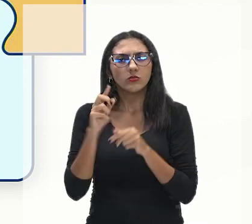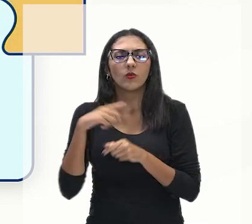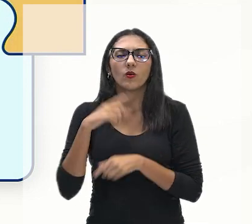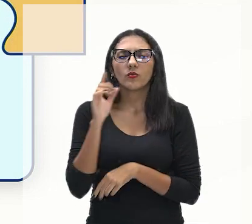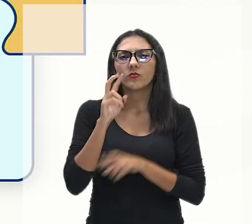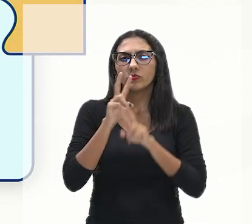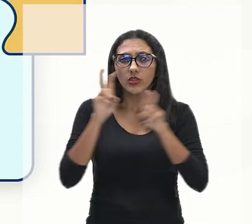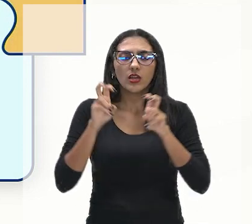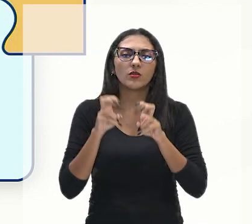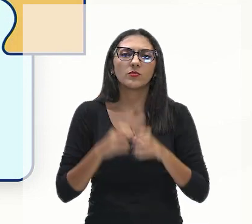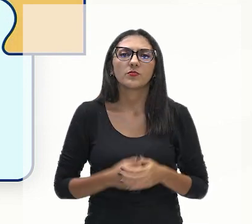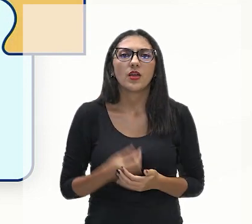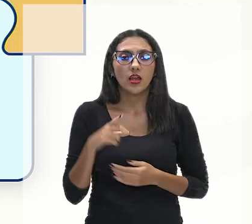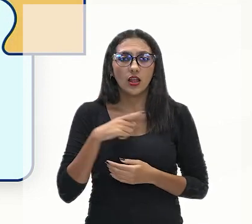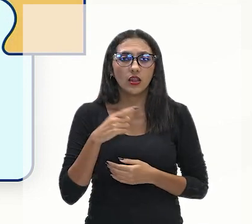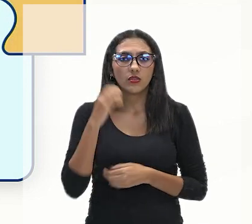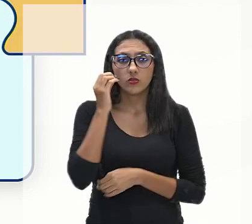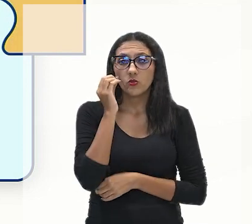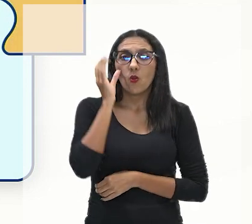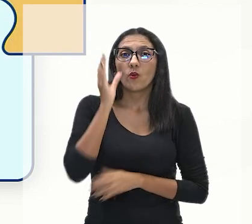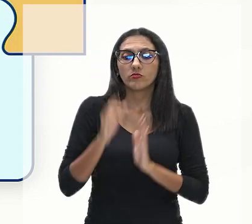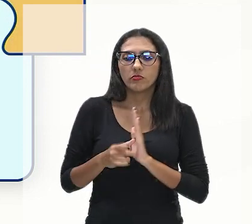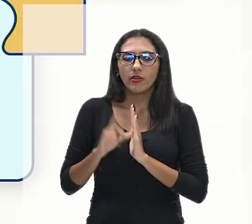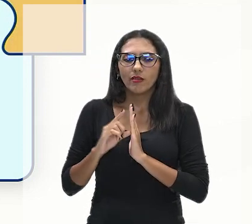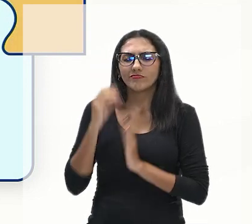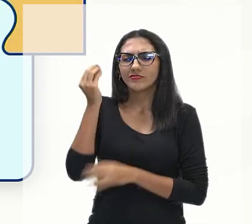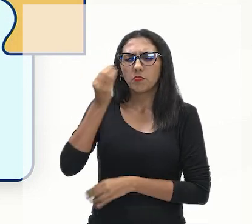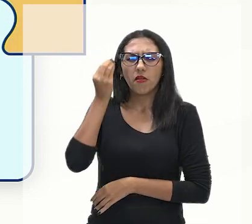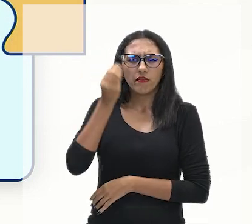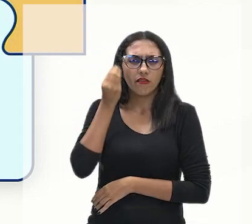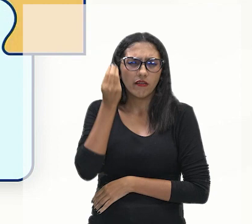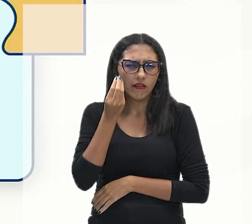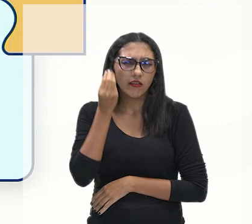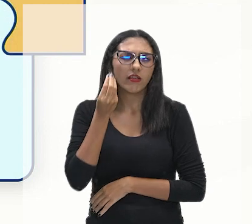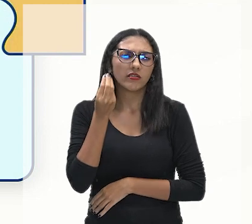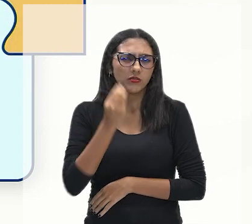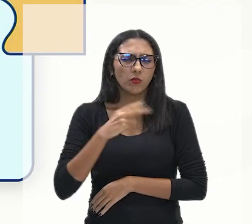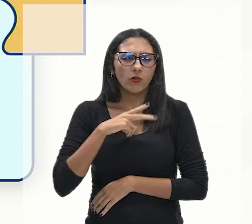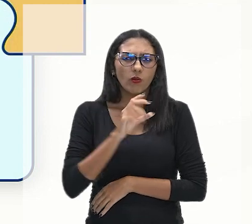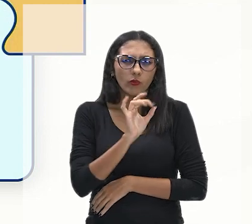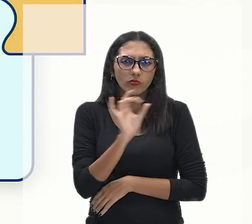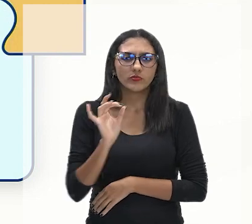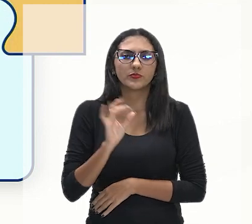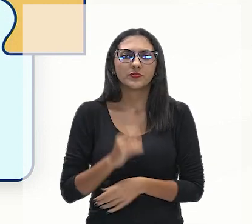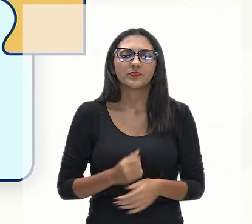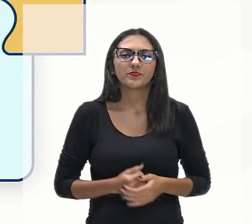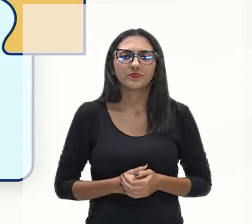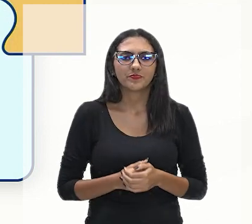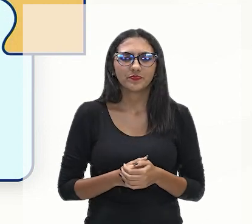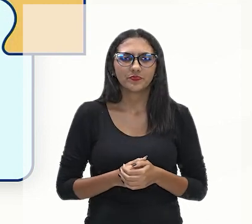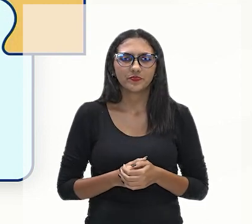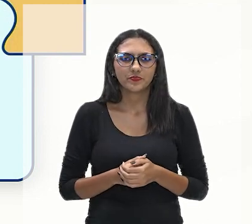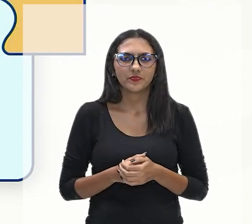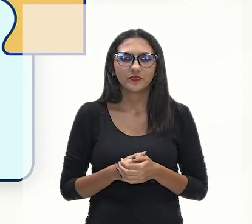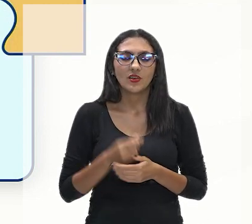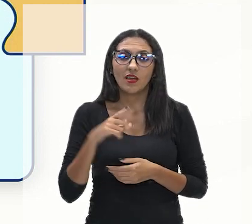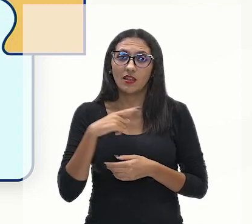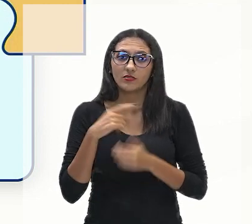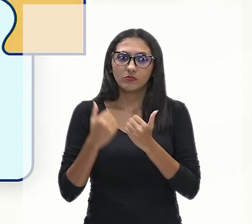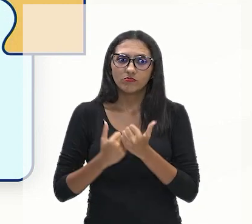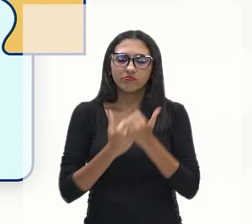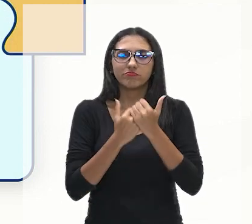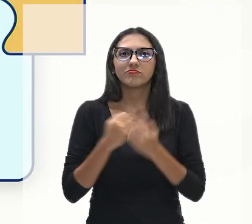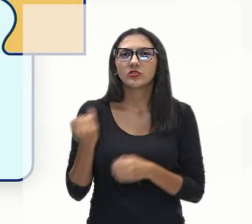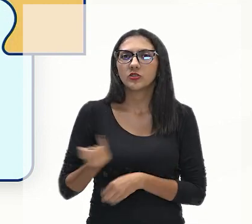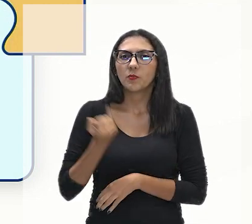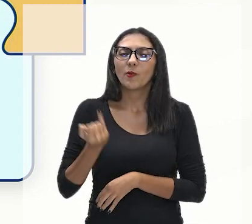chamamos de conhecimento prévio, e isso pode ser uma grande ferramenta para que você use na hora